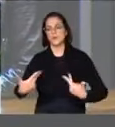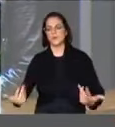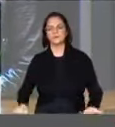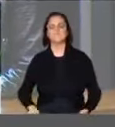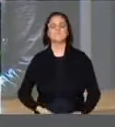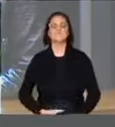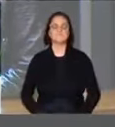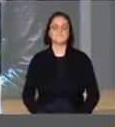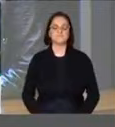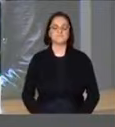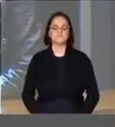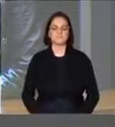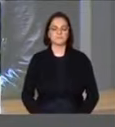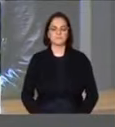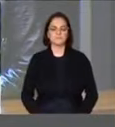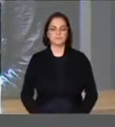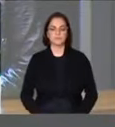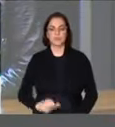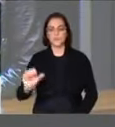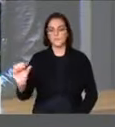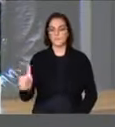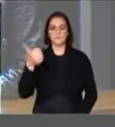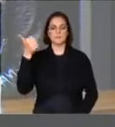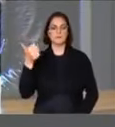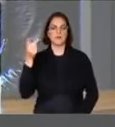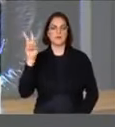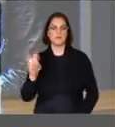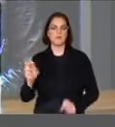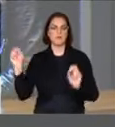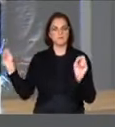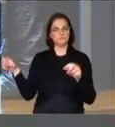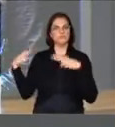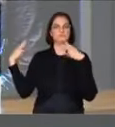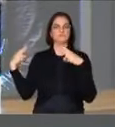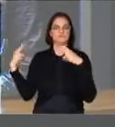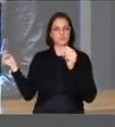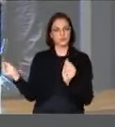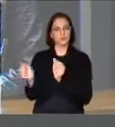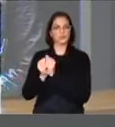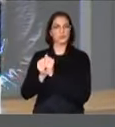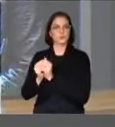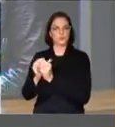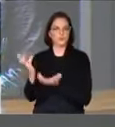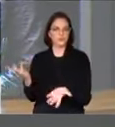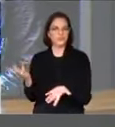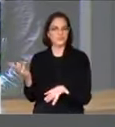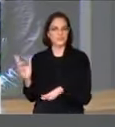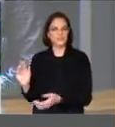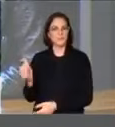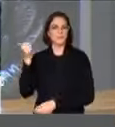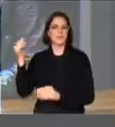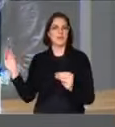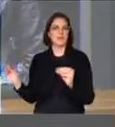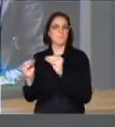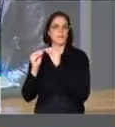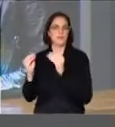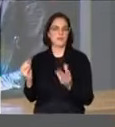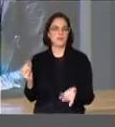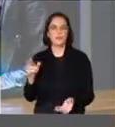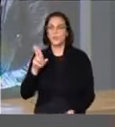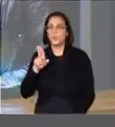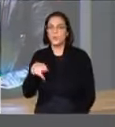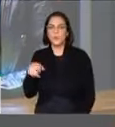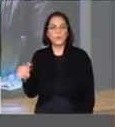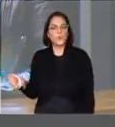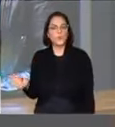Desde a primeira vez que a gente ficou juntas, do primeiro olhar, do primeiro beijo, nunca foi uma opção para